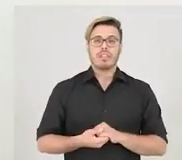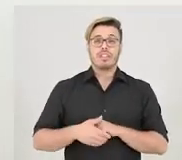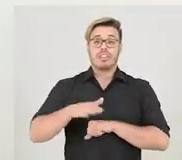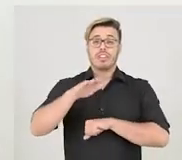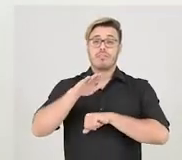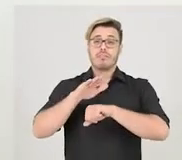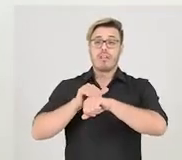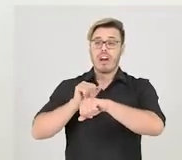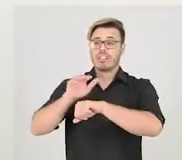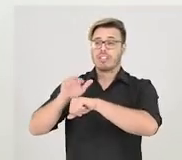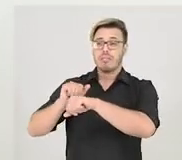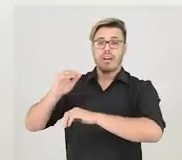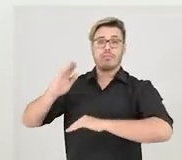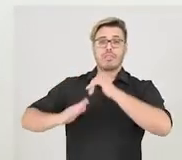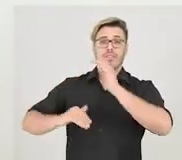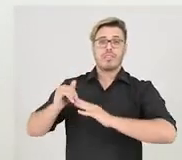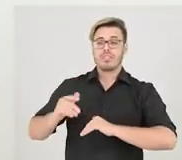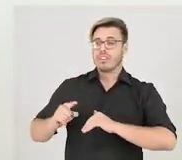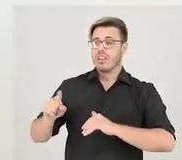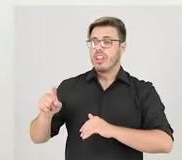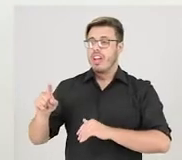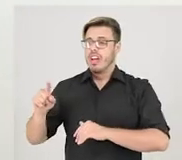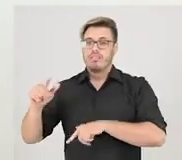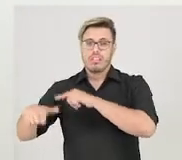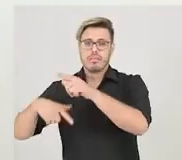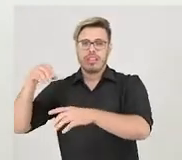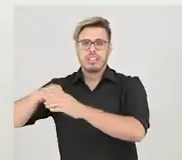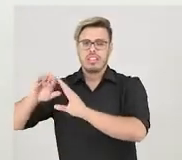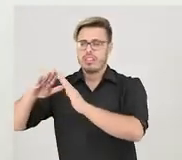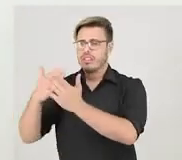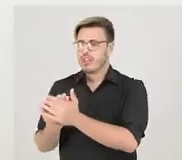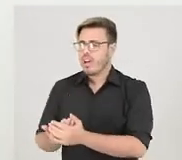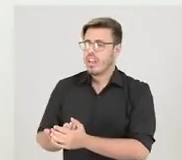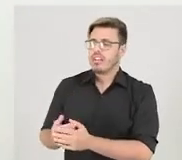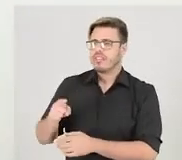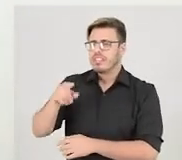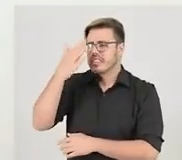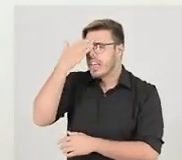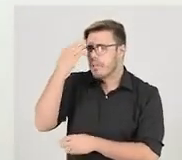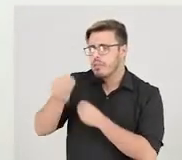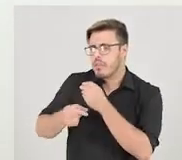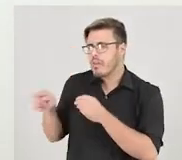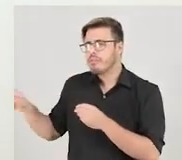Não, a escola tem que saber quem é esse menino, ok?